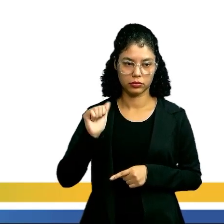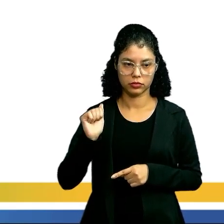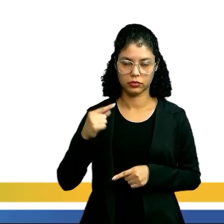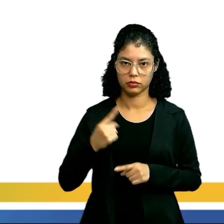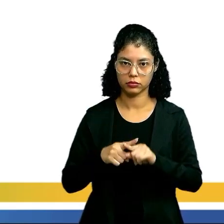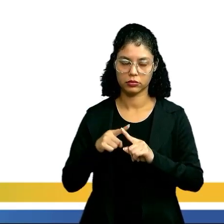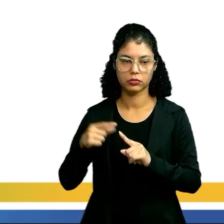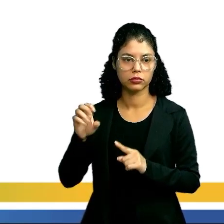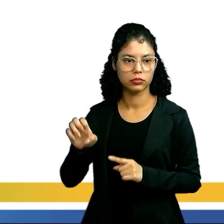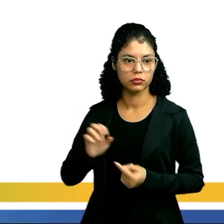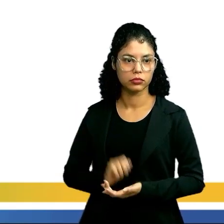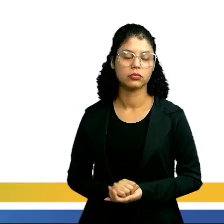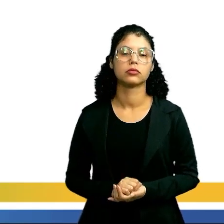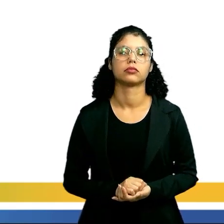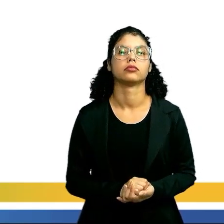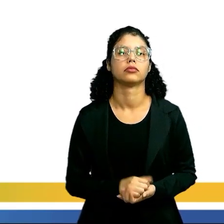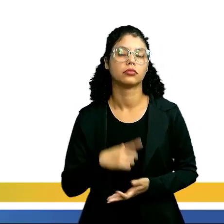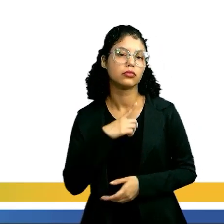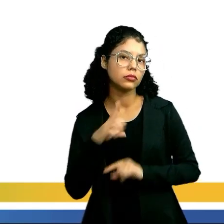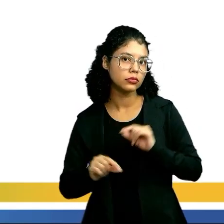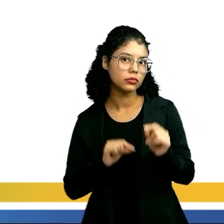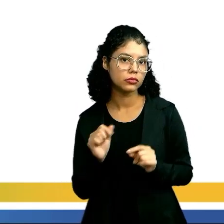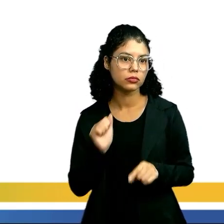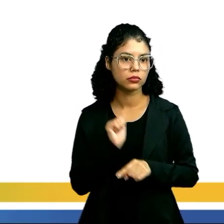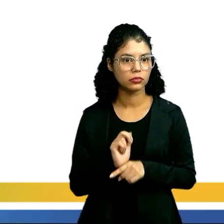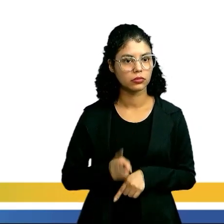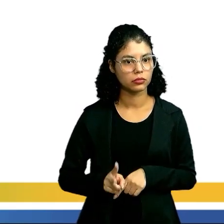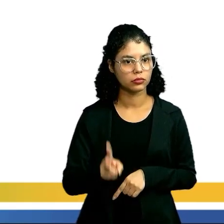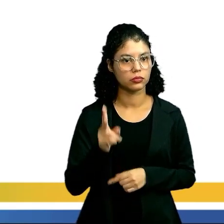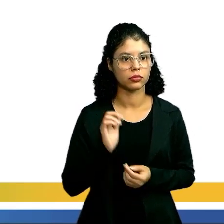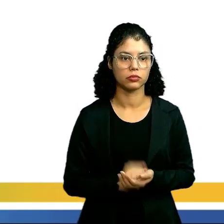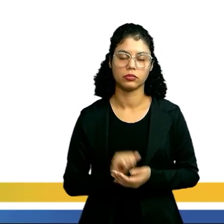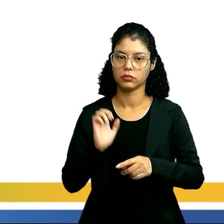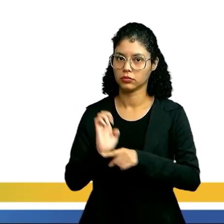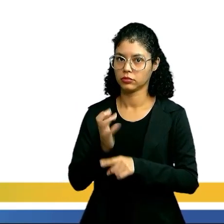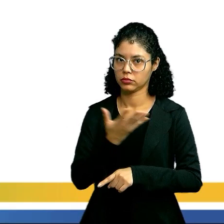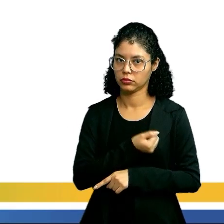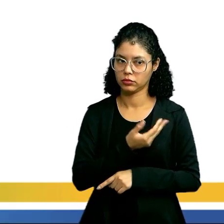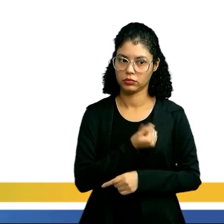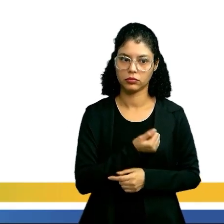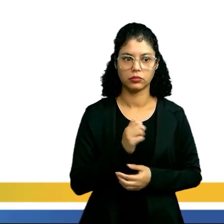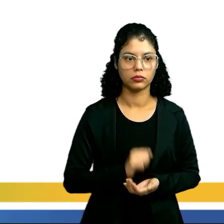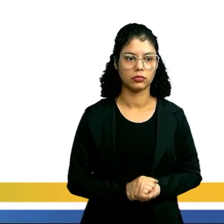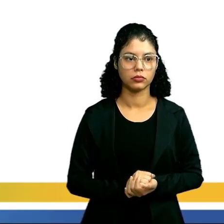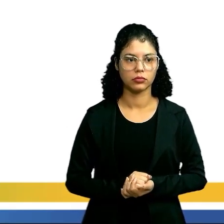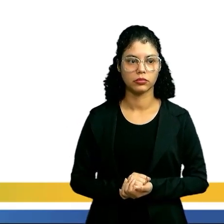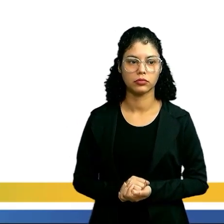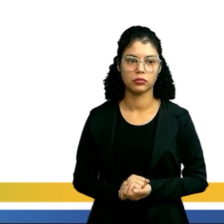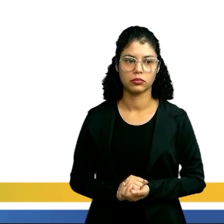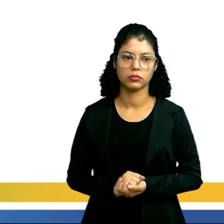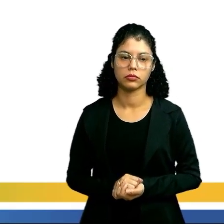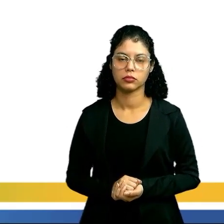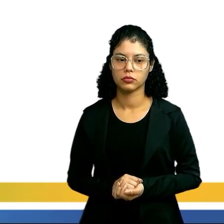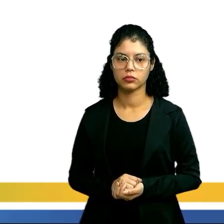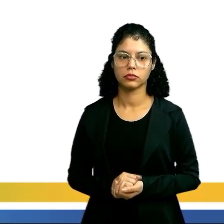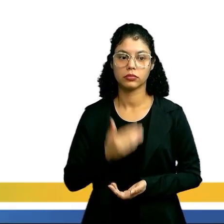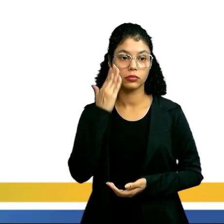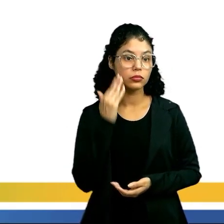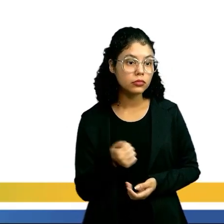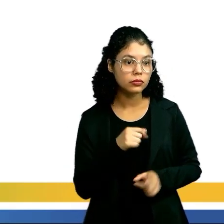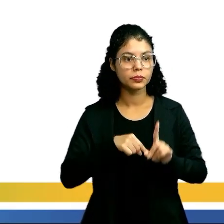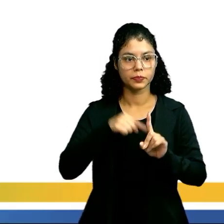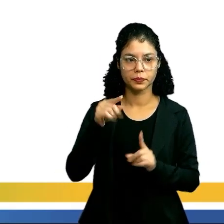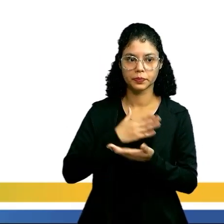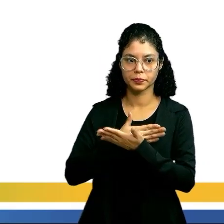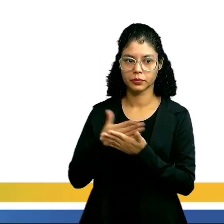exponencial. Sendo E a constante, E é o número de Euler, tá? Não nula. Sabendo que a